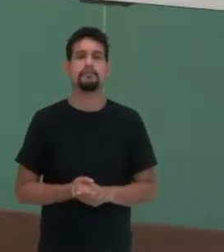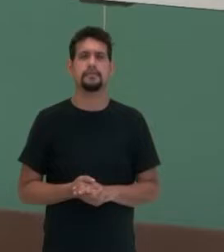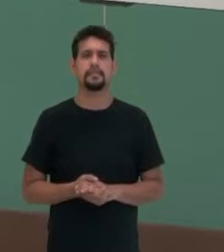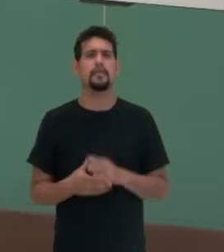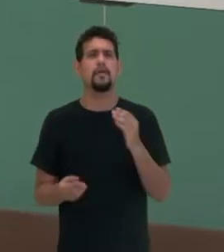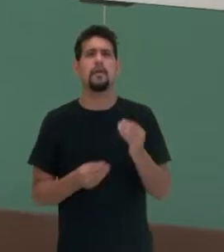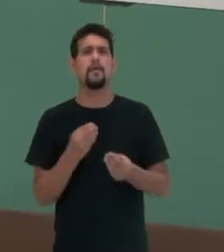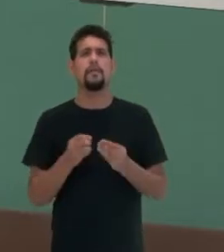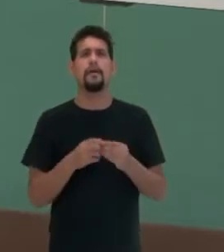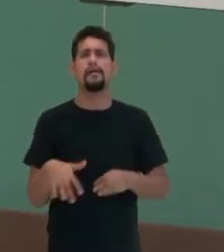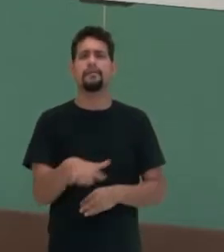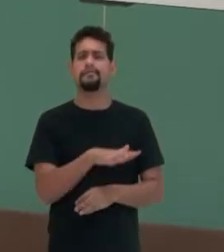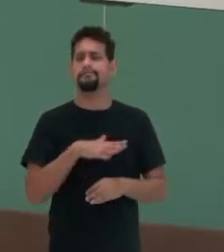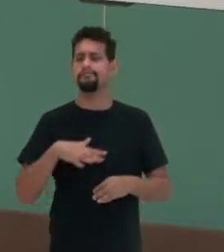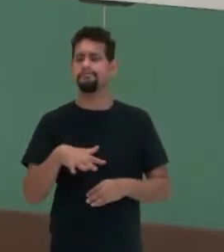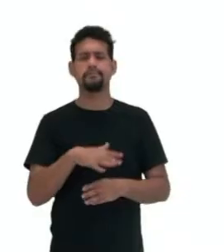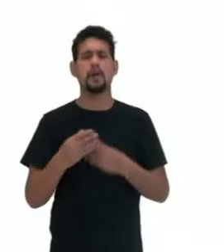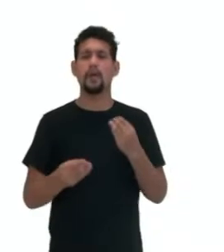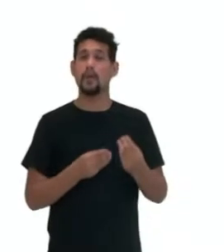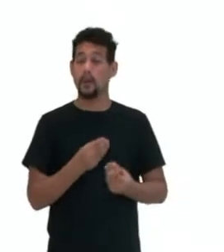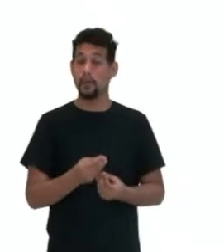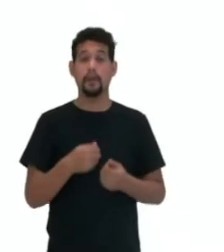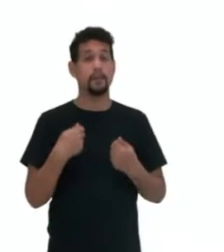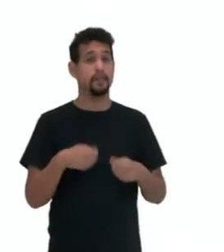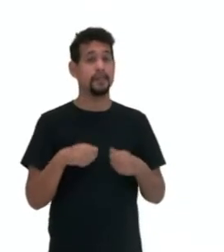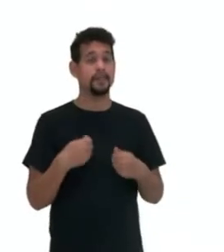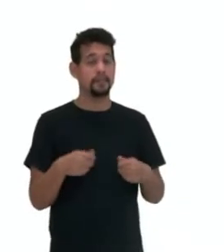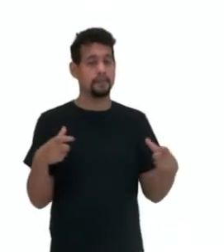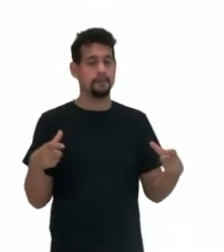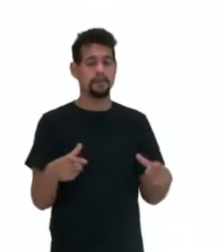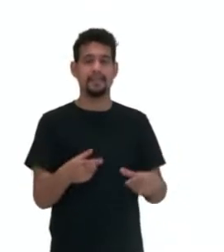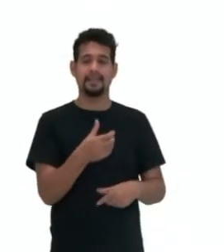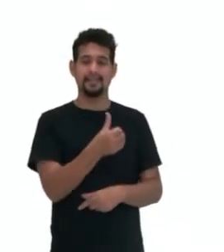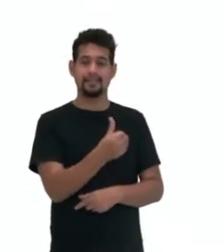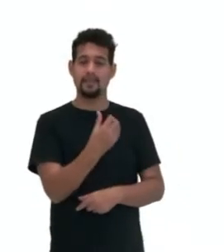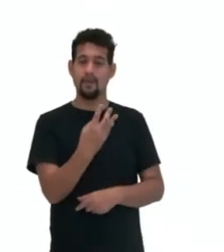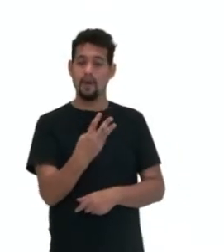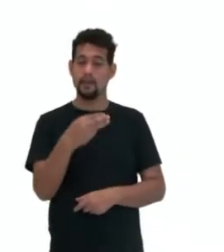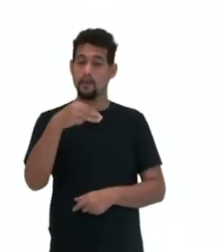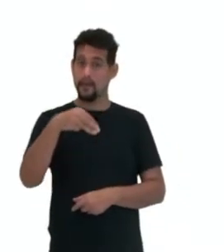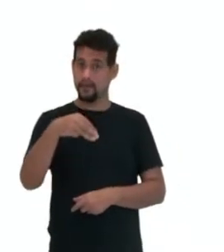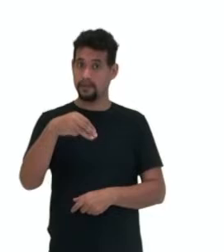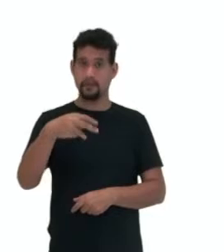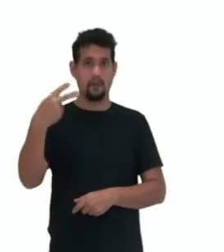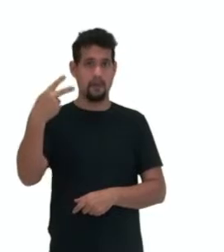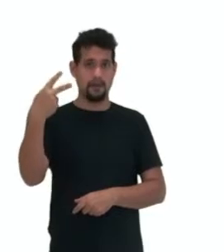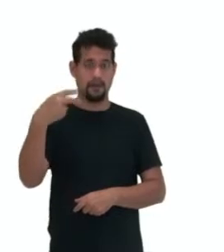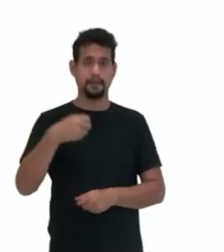combate. O tamanho mínimo é de 64 metros quadrados, sendo